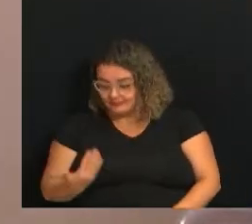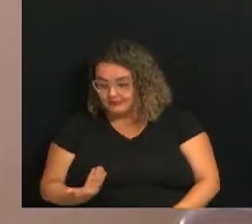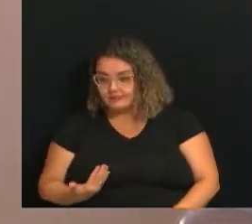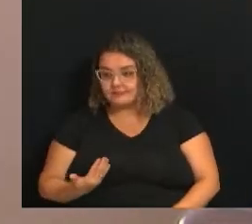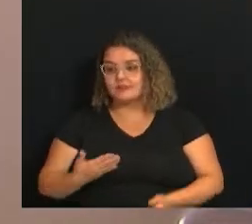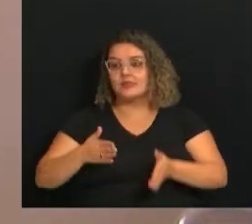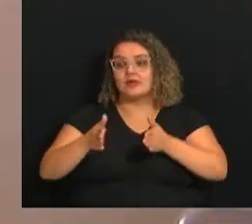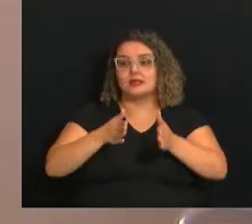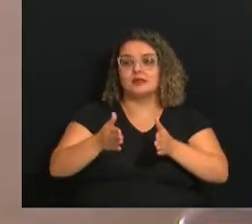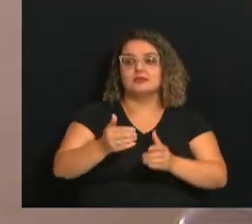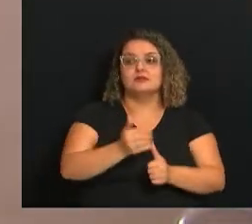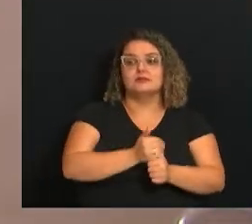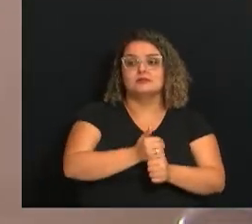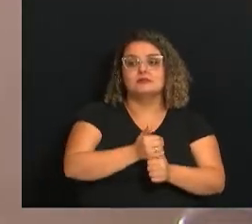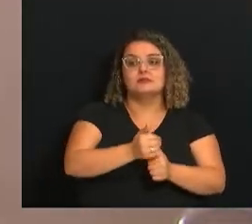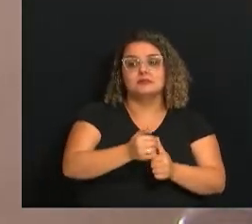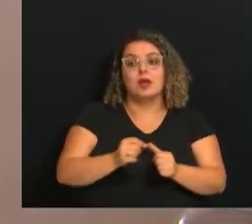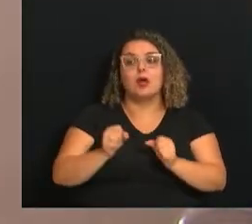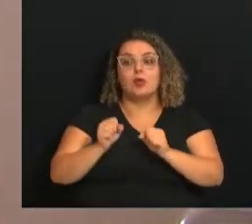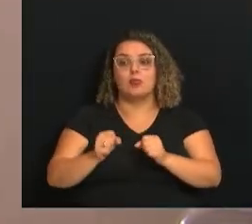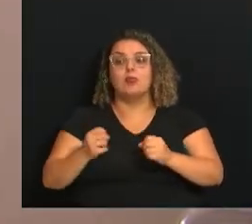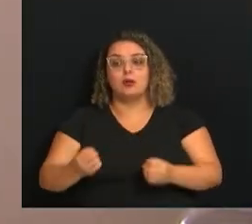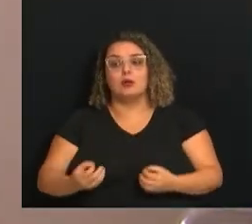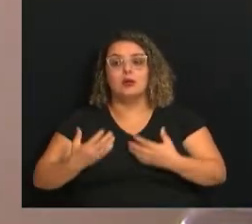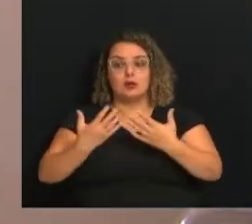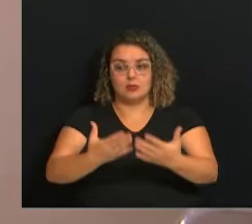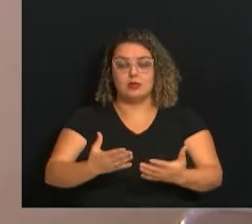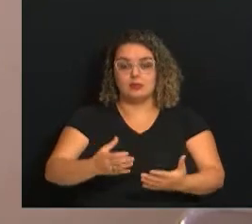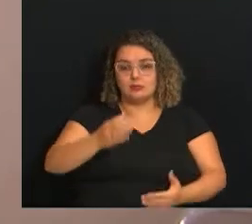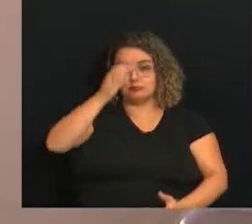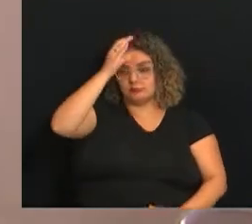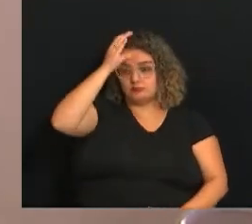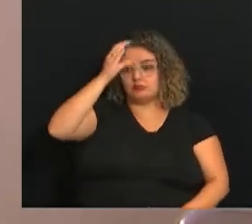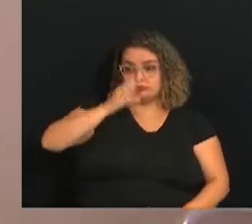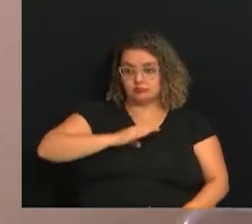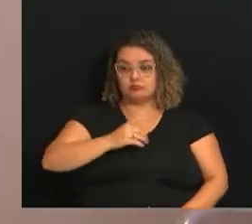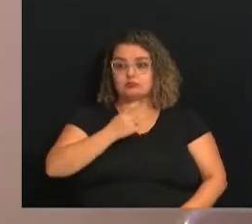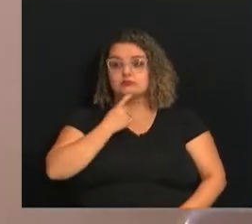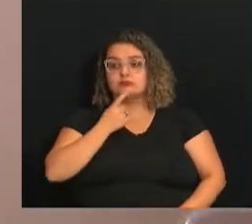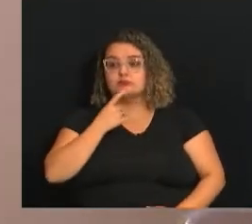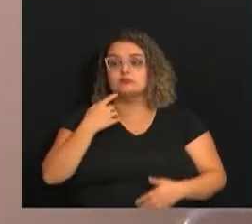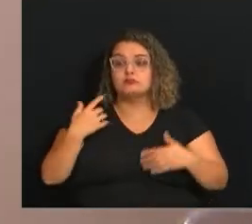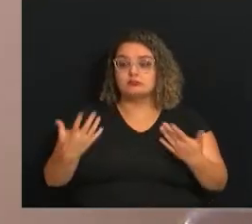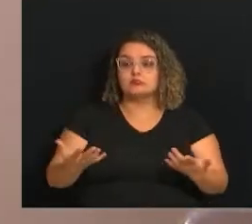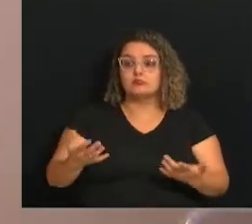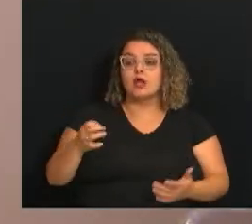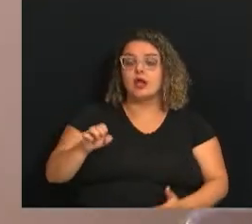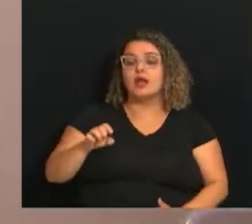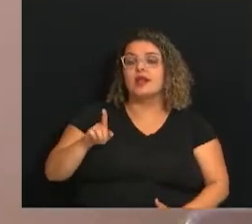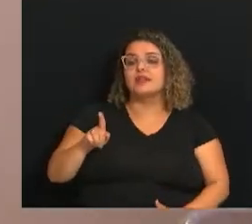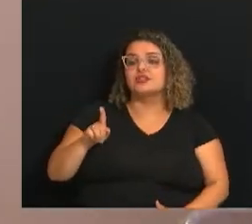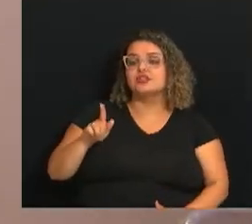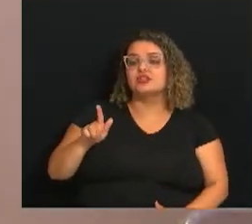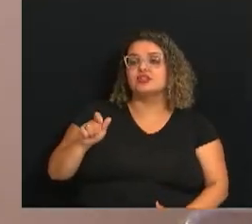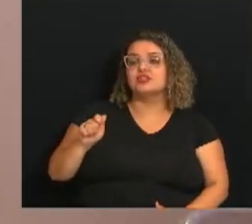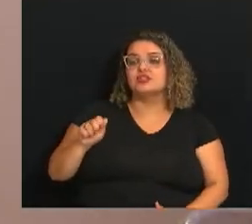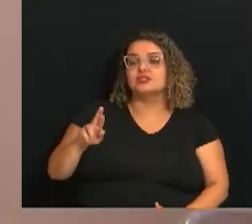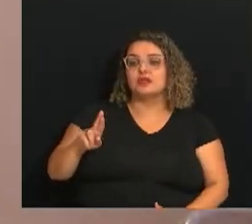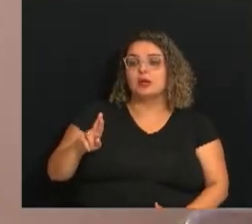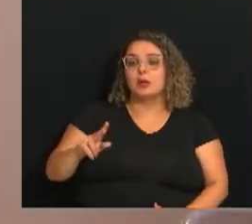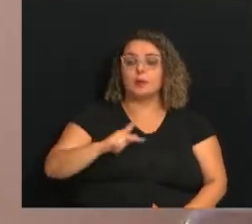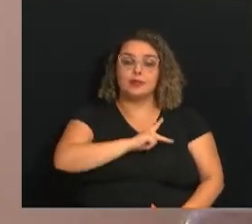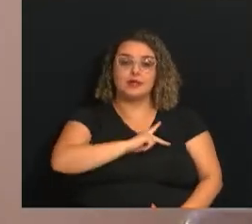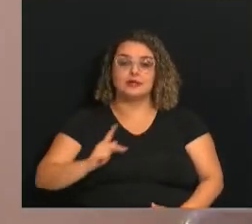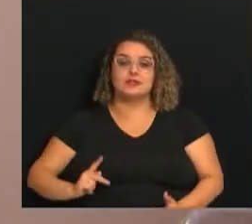mandato, poder oferecer o título de cidadão campineiro para o senhor Edgar. O senhor Edgar é presidente do Grupo Primavera,